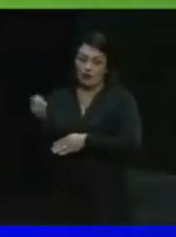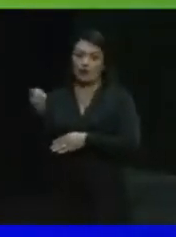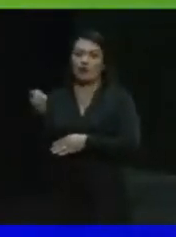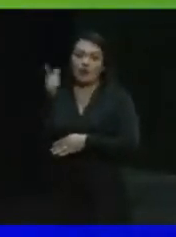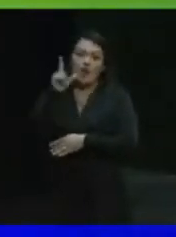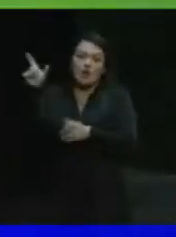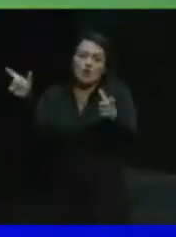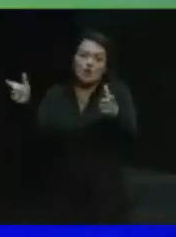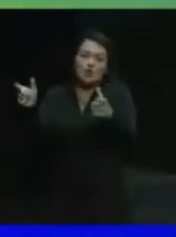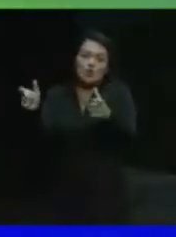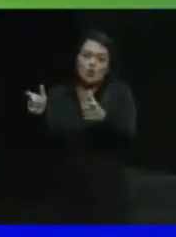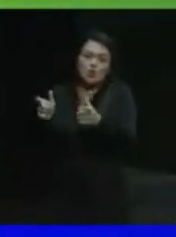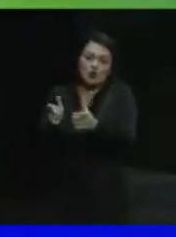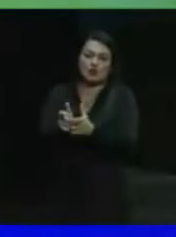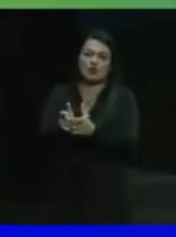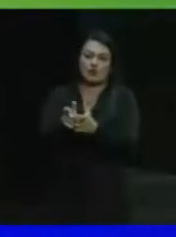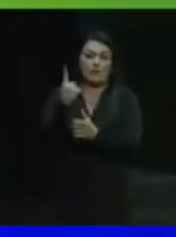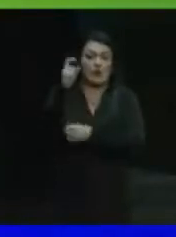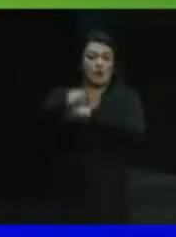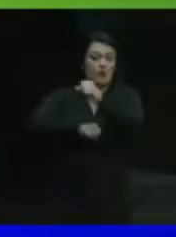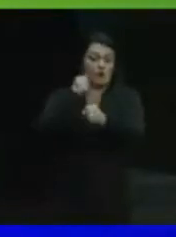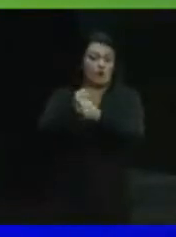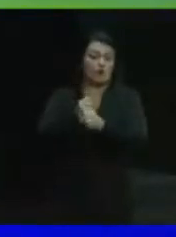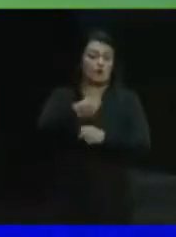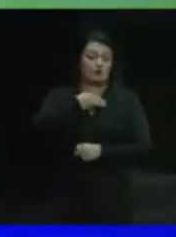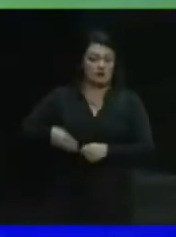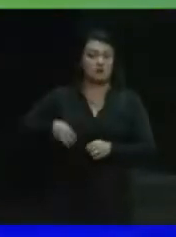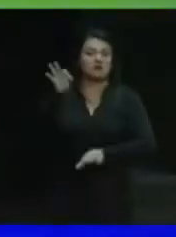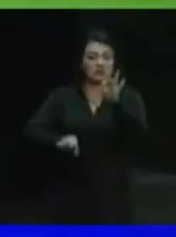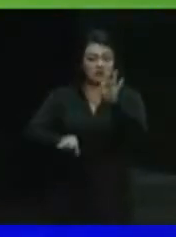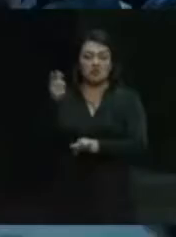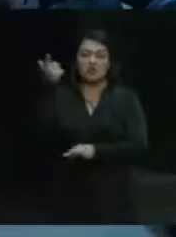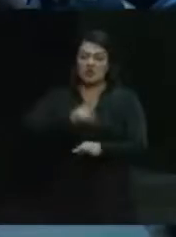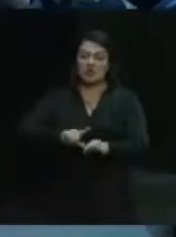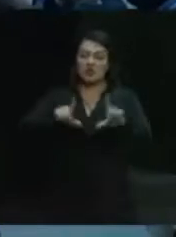pelo crime neste meu primeiro ano como ministro da Justiça.